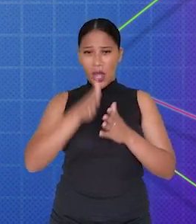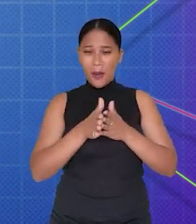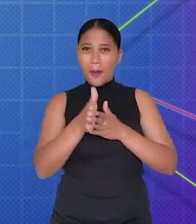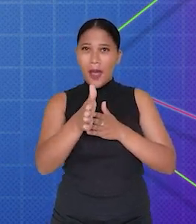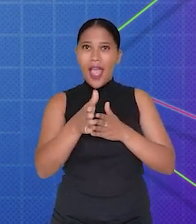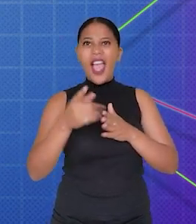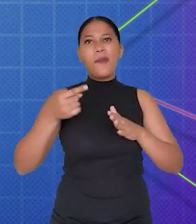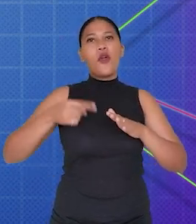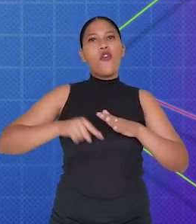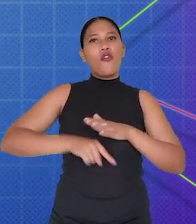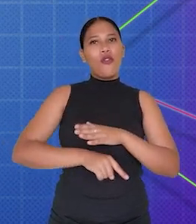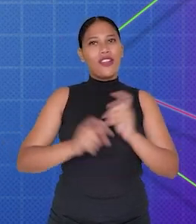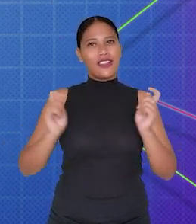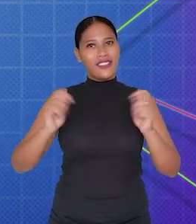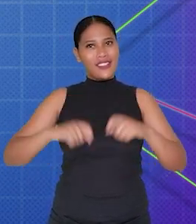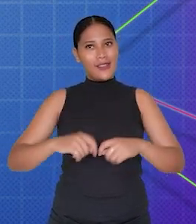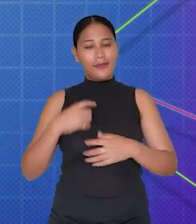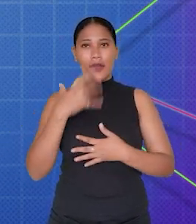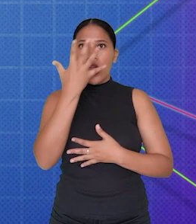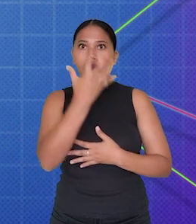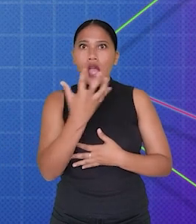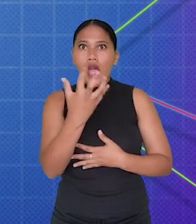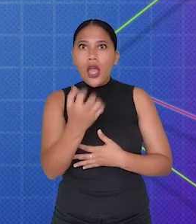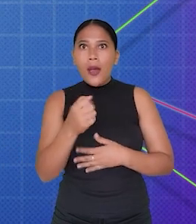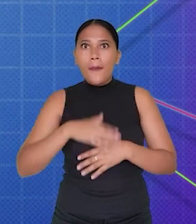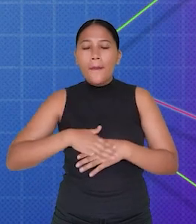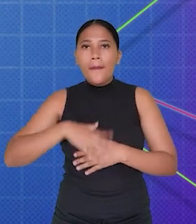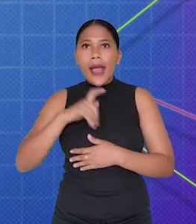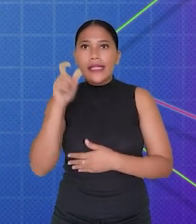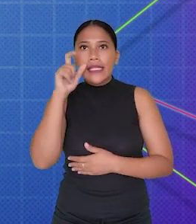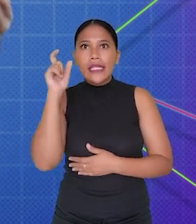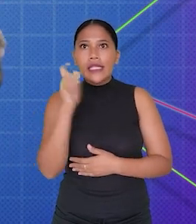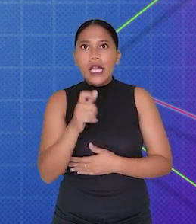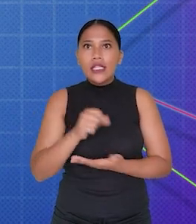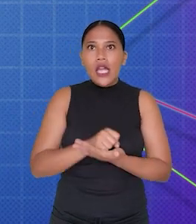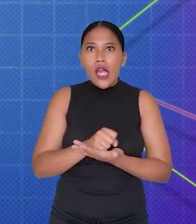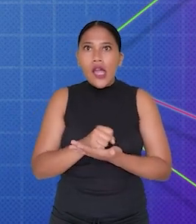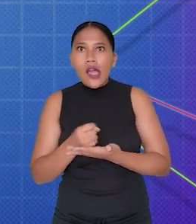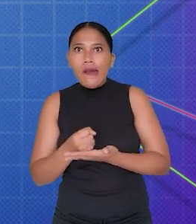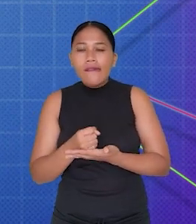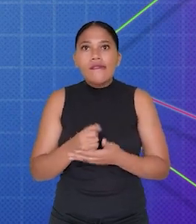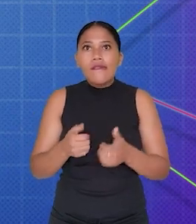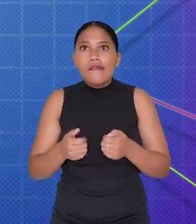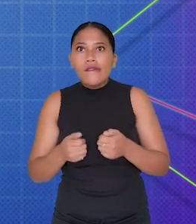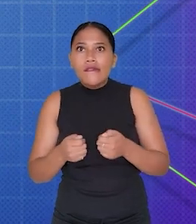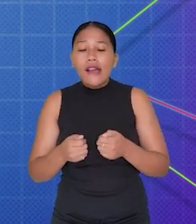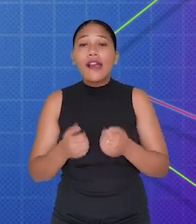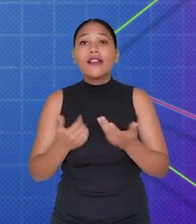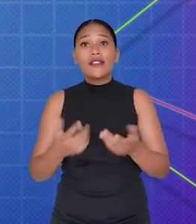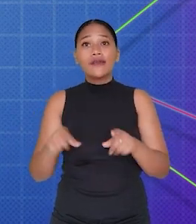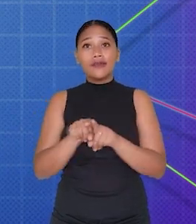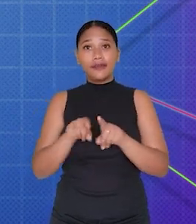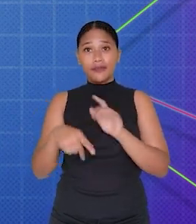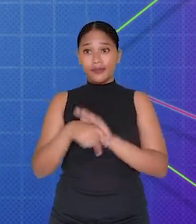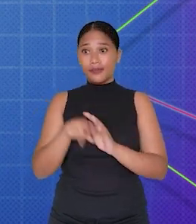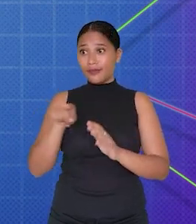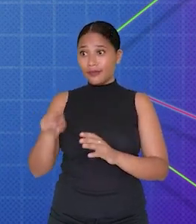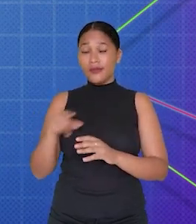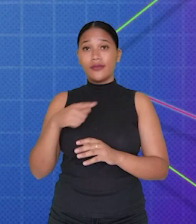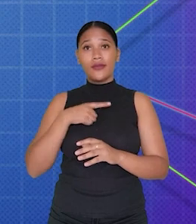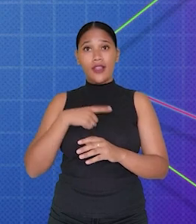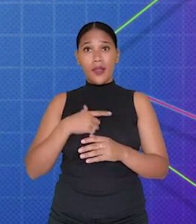dar profundidade e dimensão à trama, tornando-a mais interessante e envolvente. Além disso, os arcos de